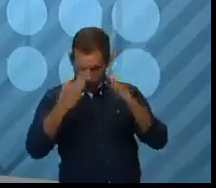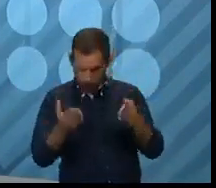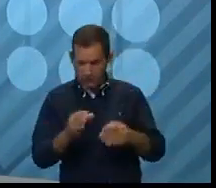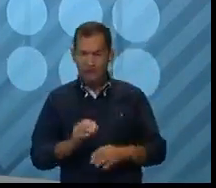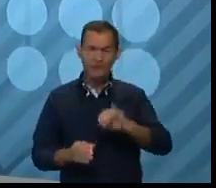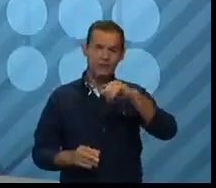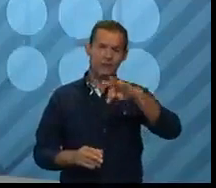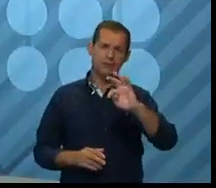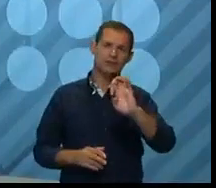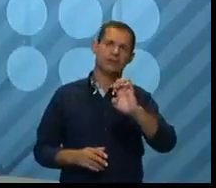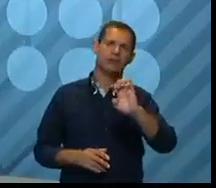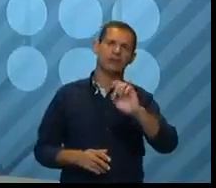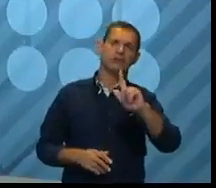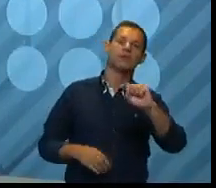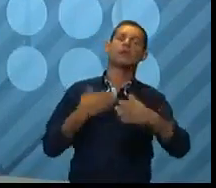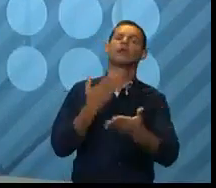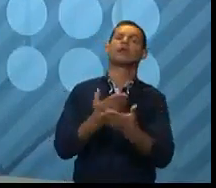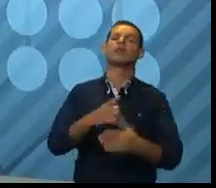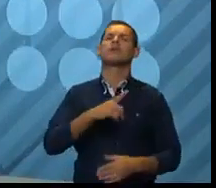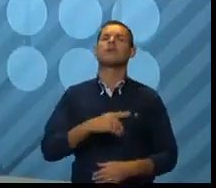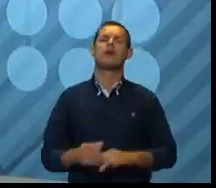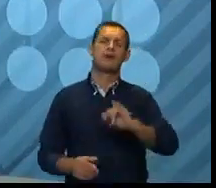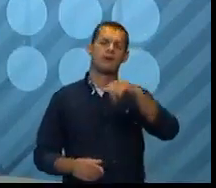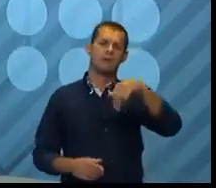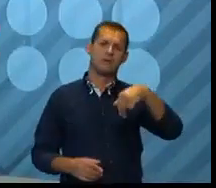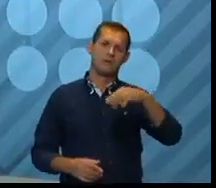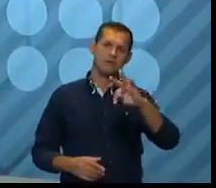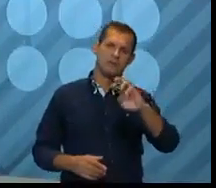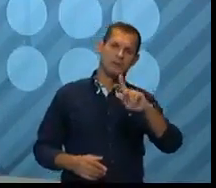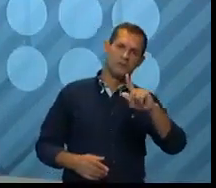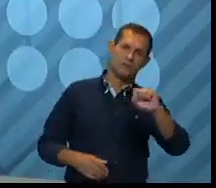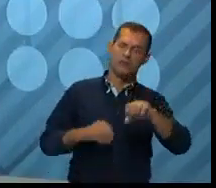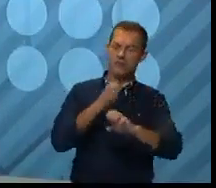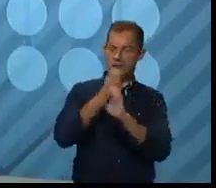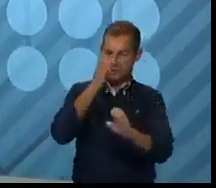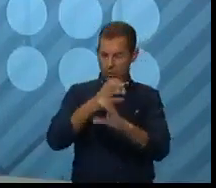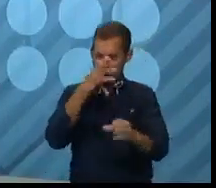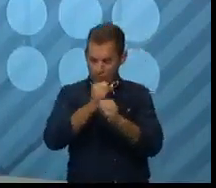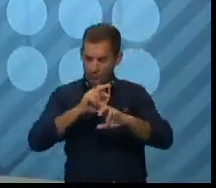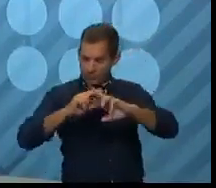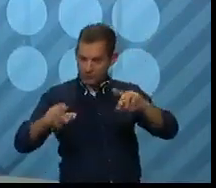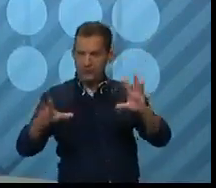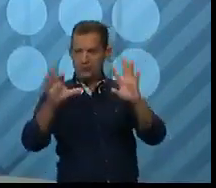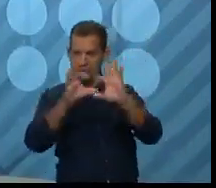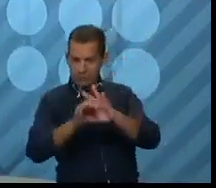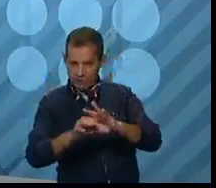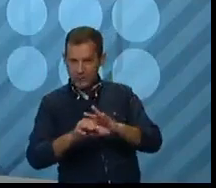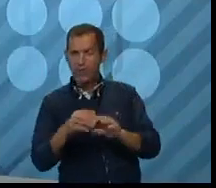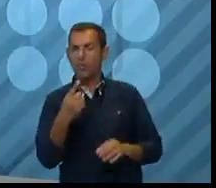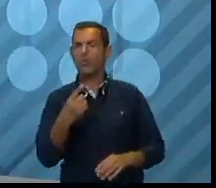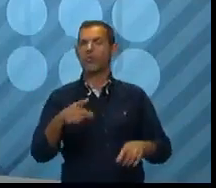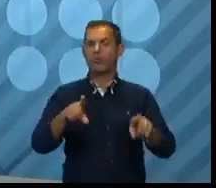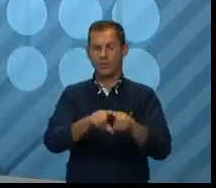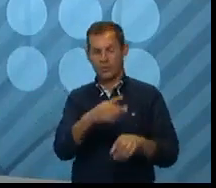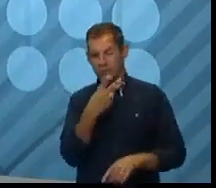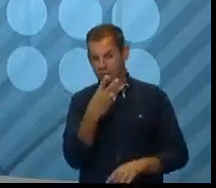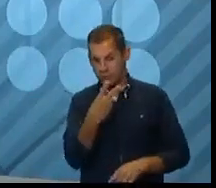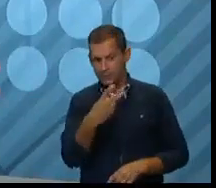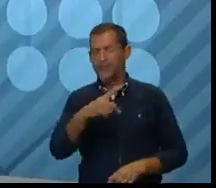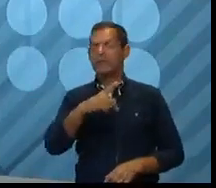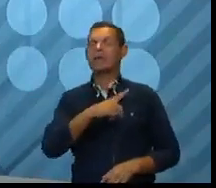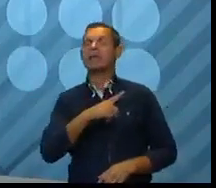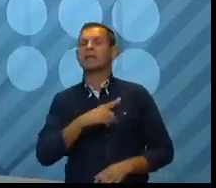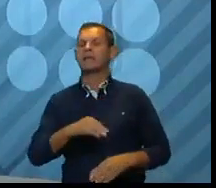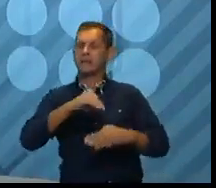é integrais. Mas por que a gente tem que estudar essas integrais, Na engenharia, o cálculo diferencial integral, tanto 1 quanto 2, ele